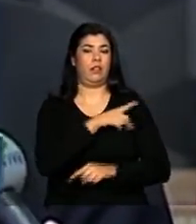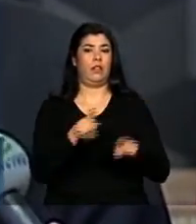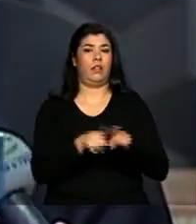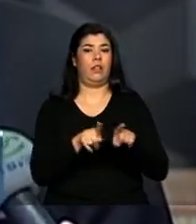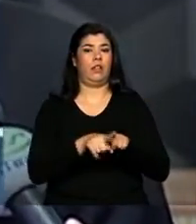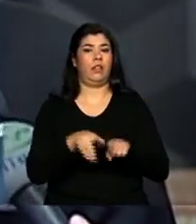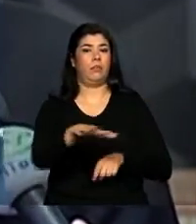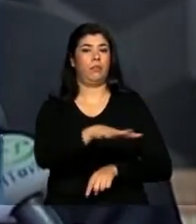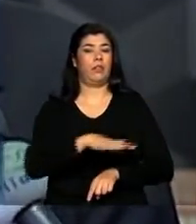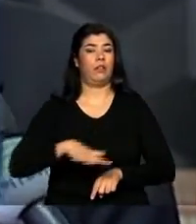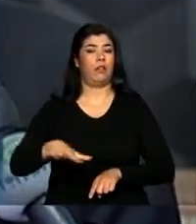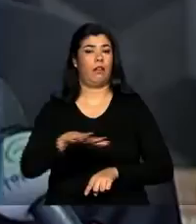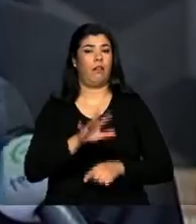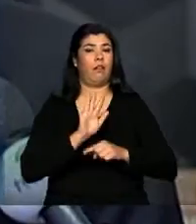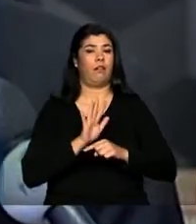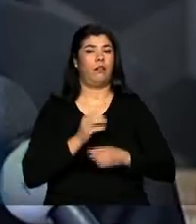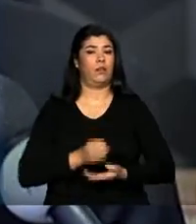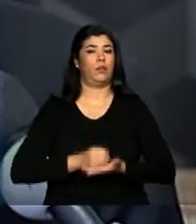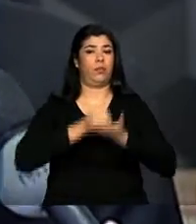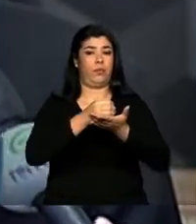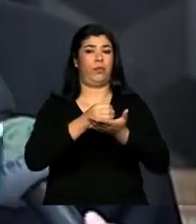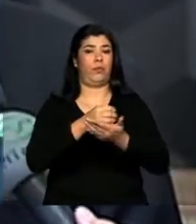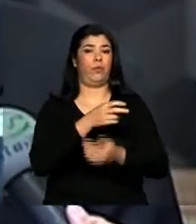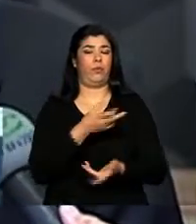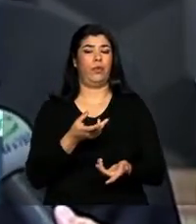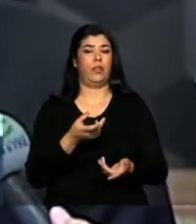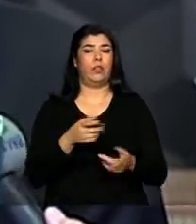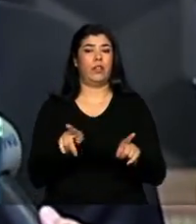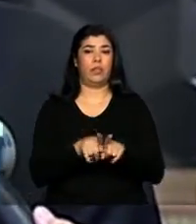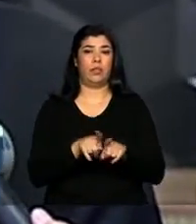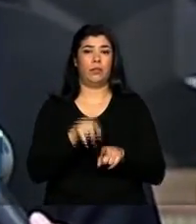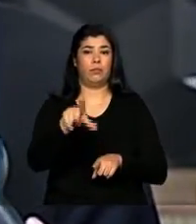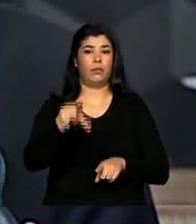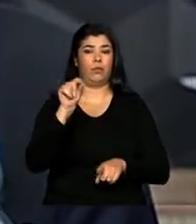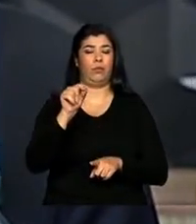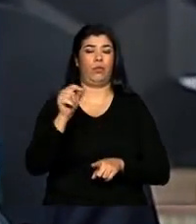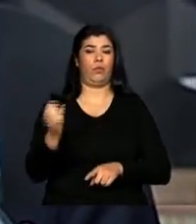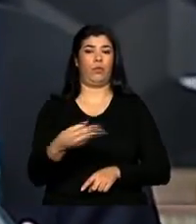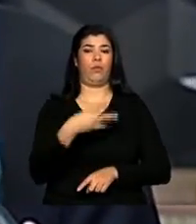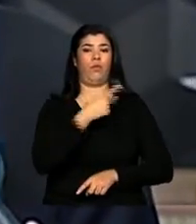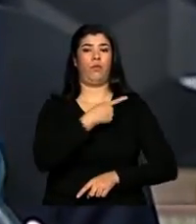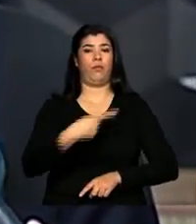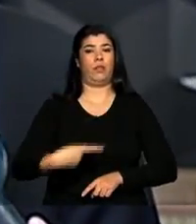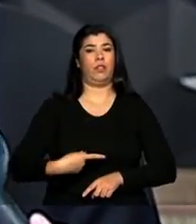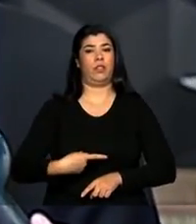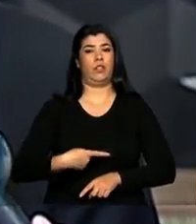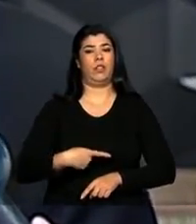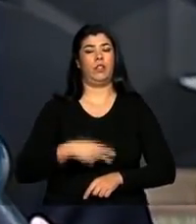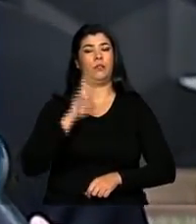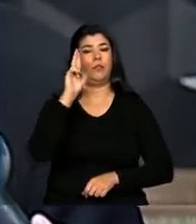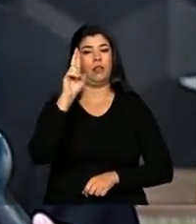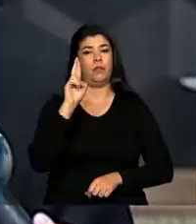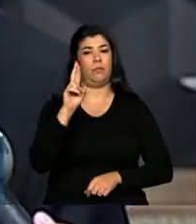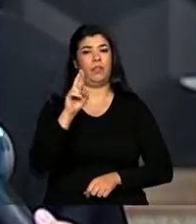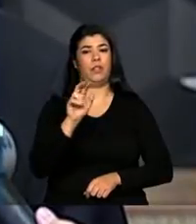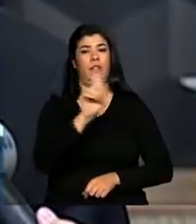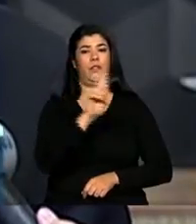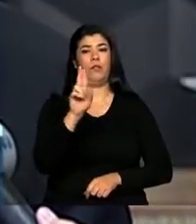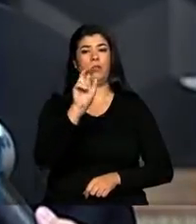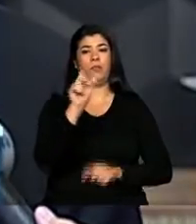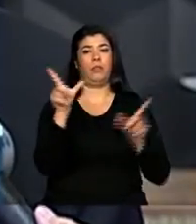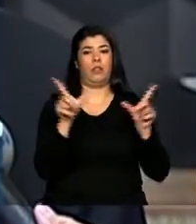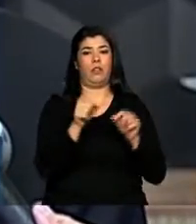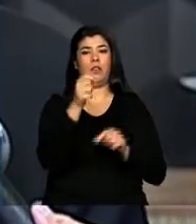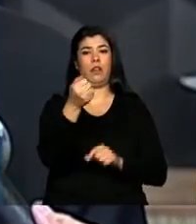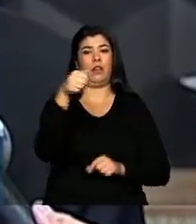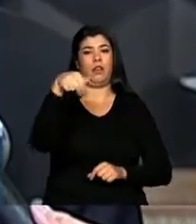rural. A presidenta Dilma anunciou o novo presidente da ANATER, da Agência Nacional de Assistência Técnica e Extensão Rural.